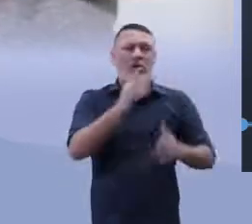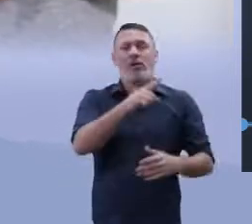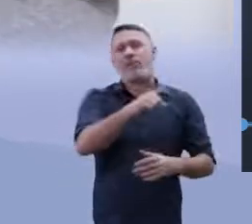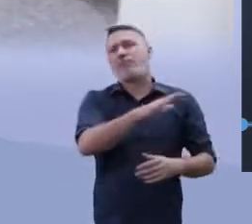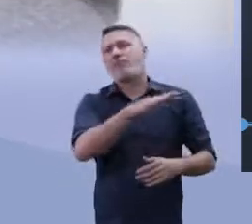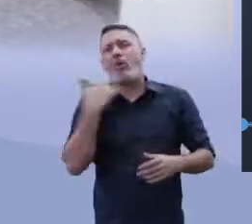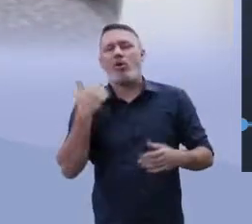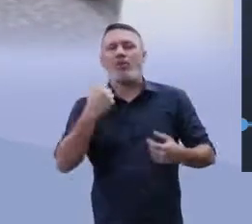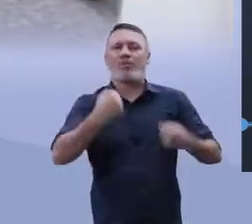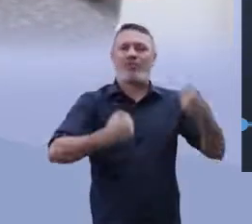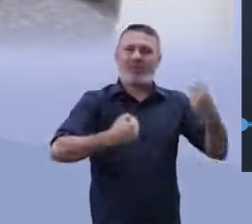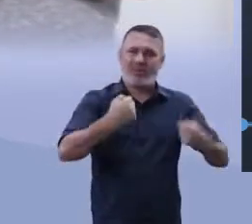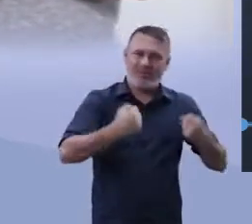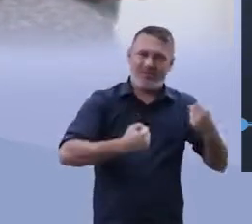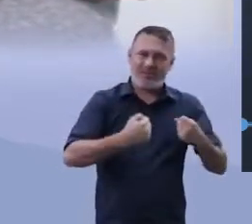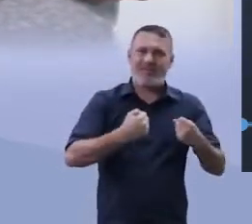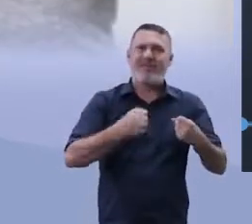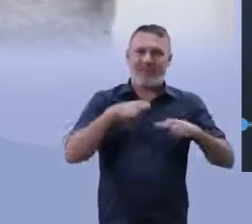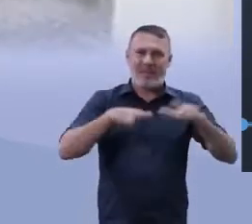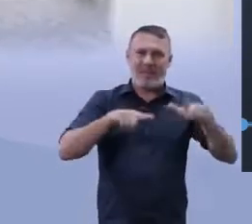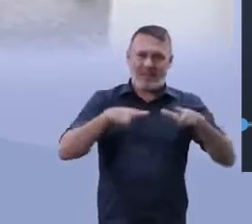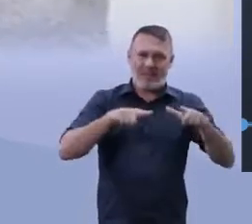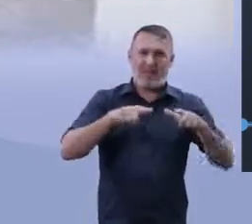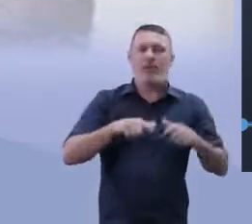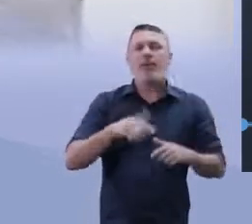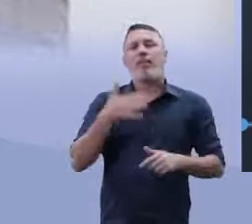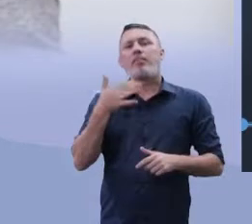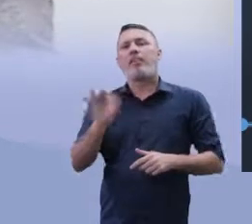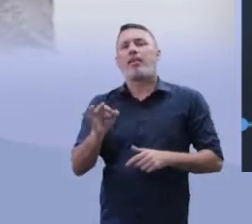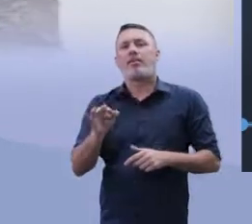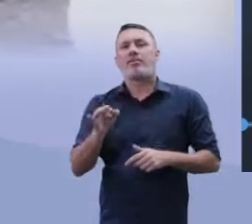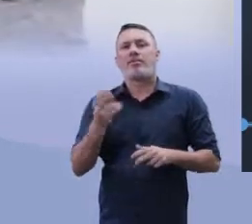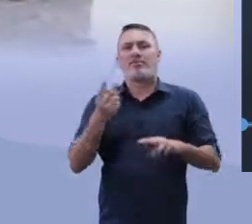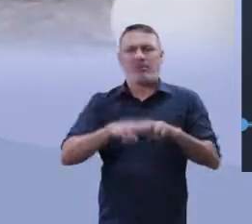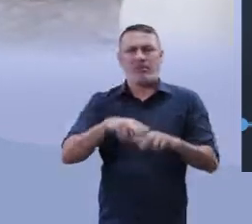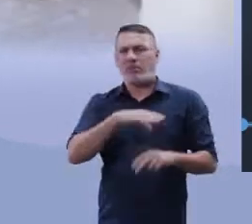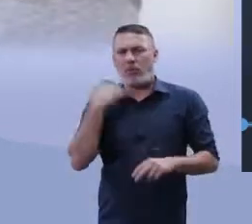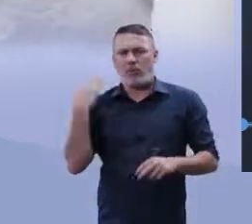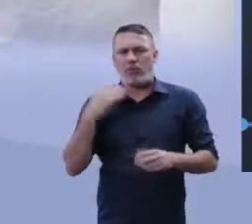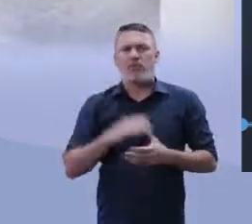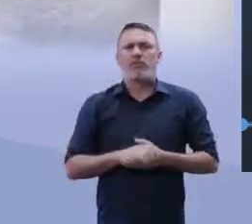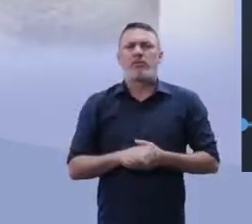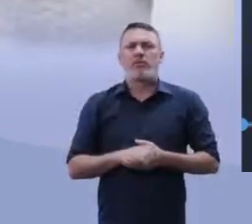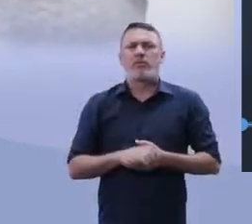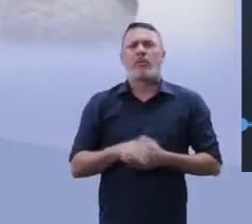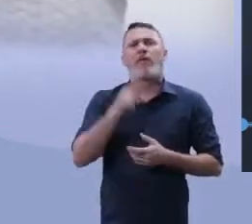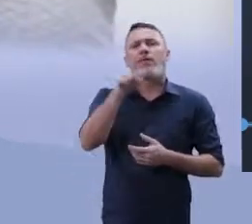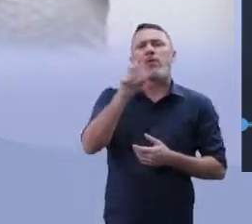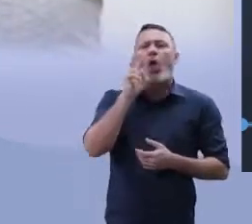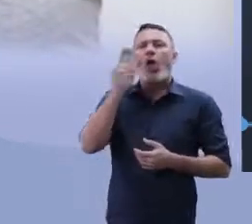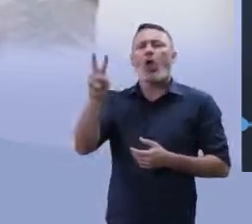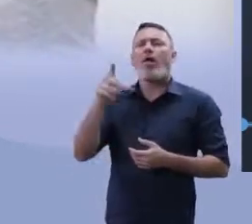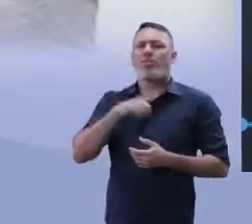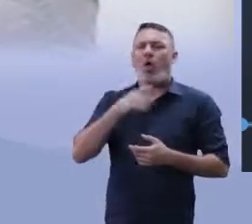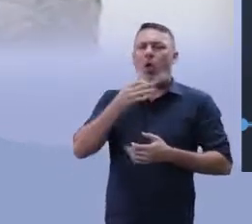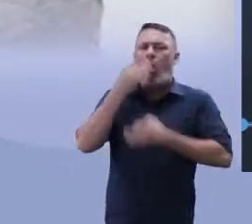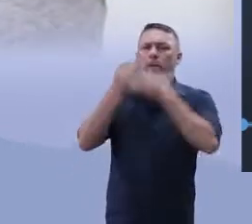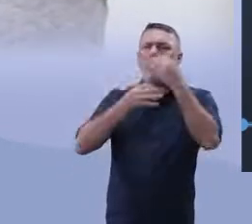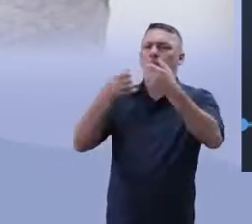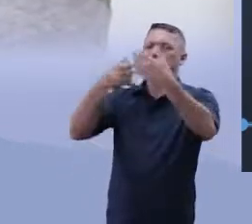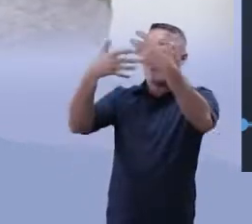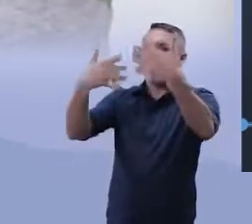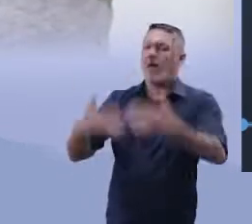aqui, 10 detentos. De verdade, meu aluno, o que você vai observar nos